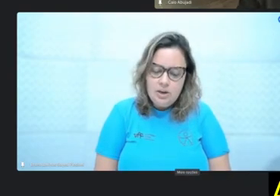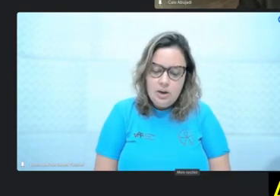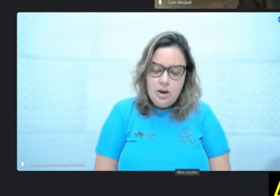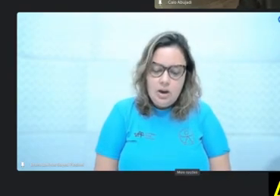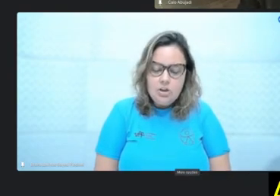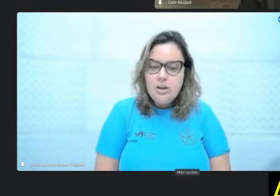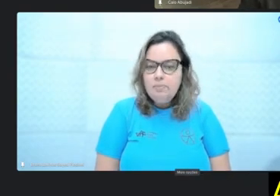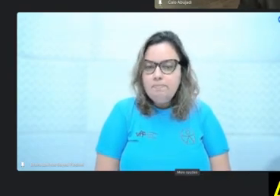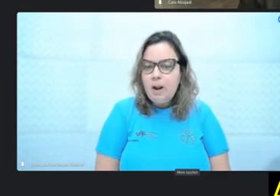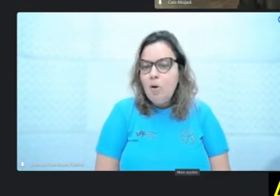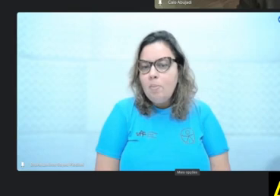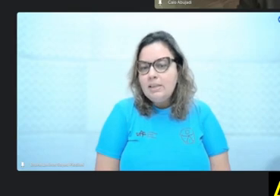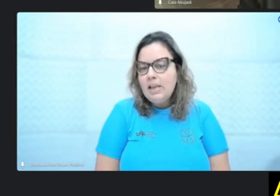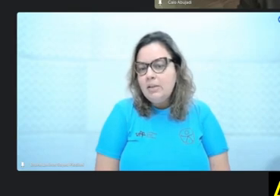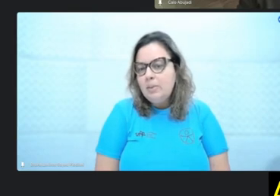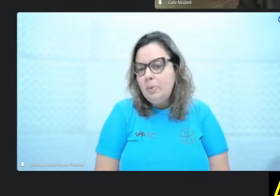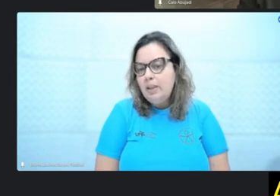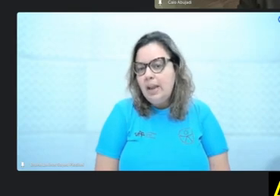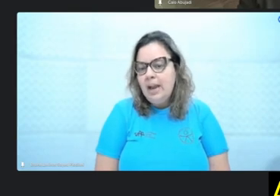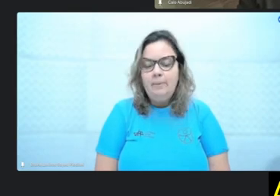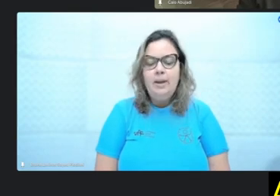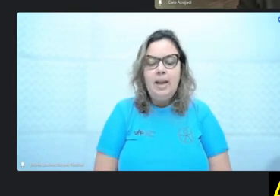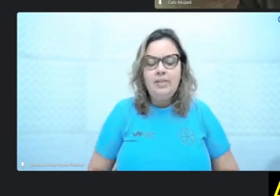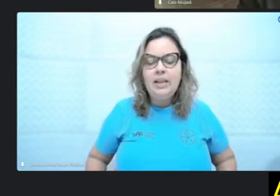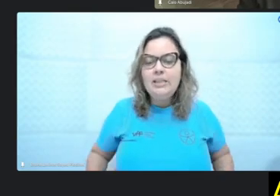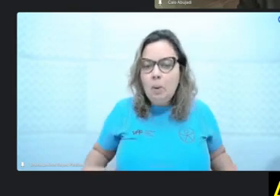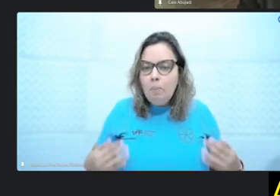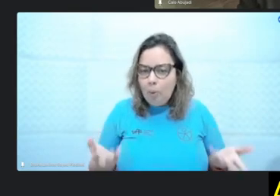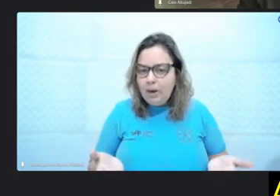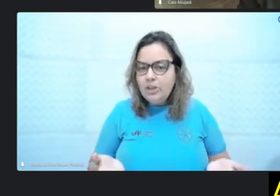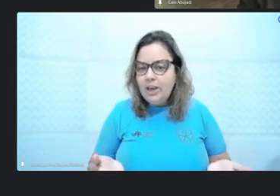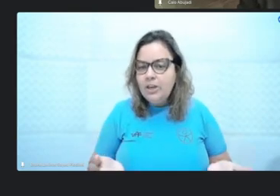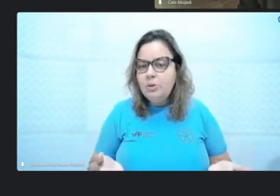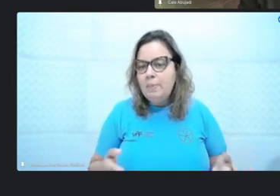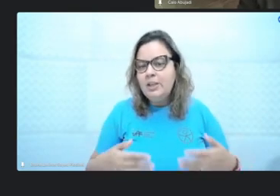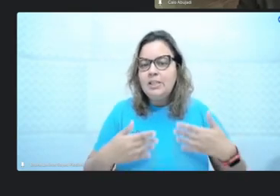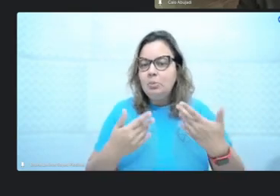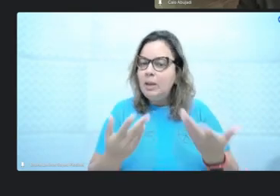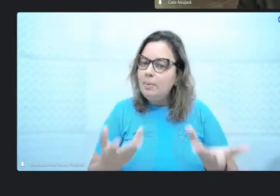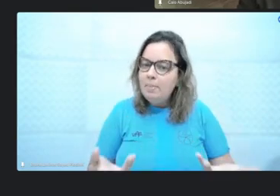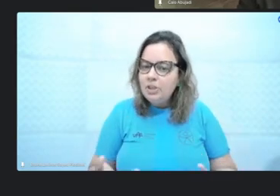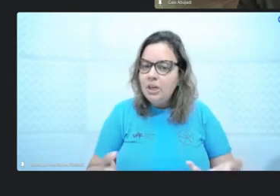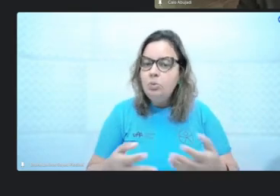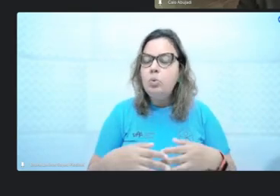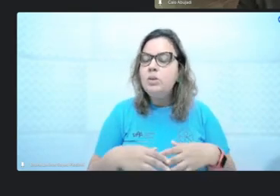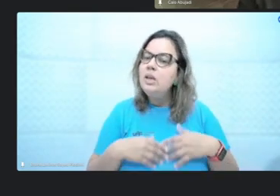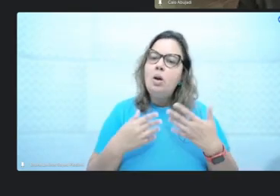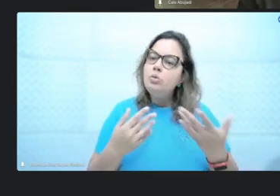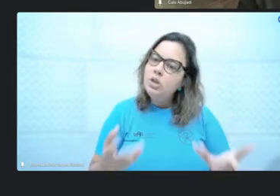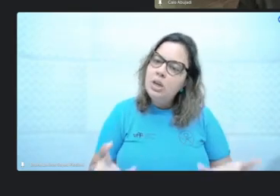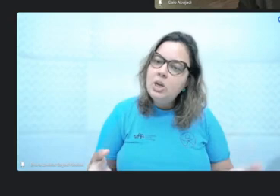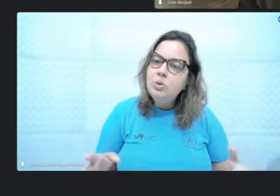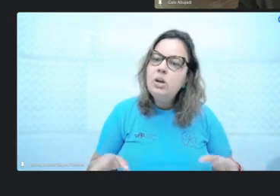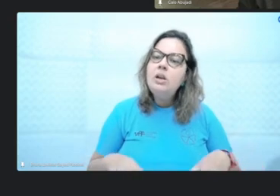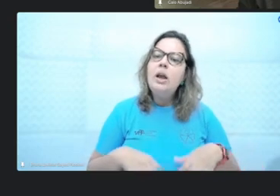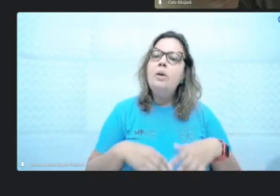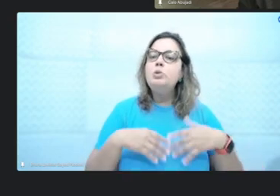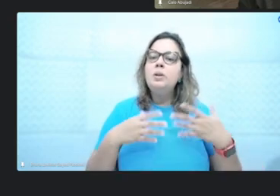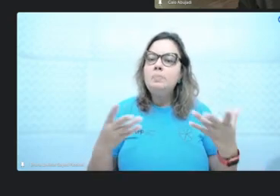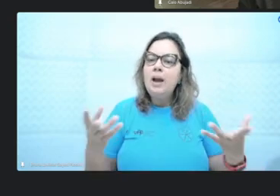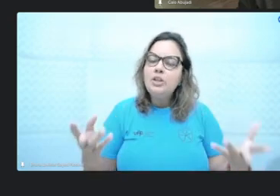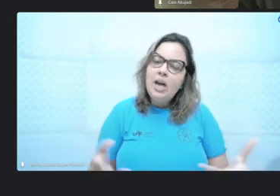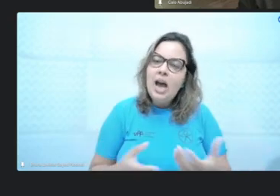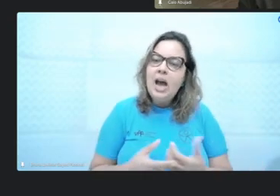famílias. Acho que, para começar, você poderia trazer um pouco para a gente, apesar de ser um tema batido, o que seria o autismo,